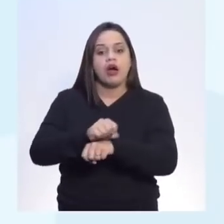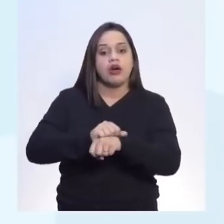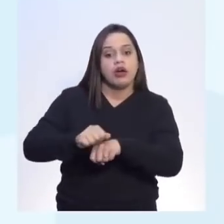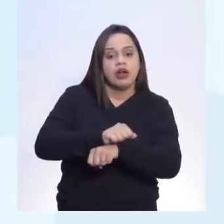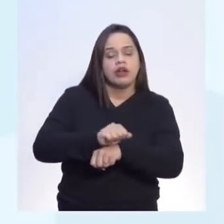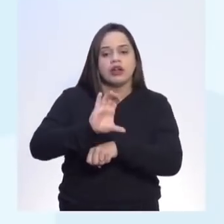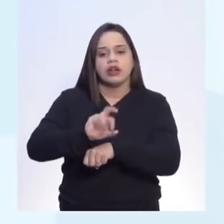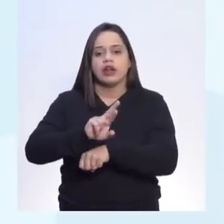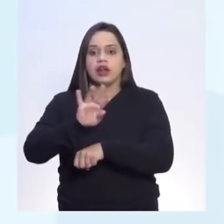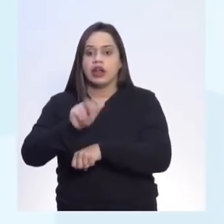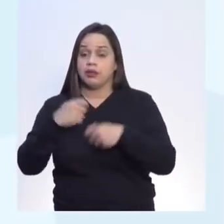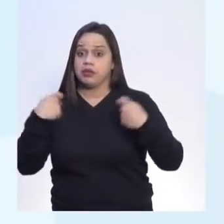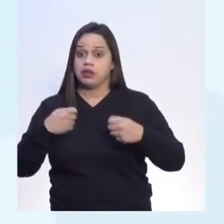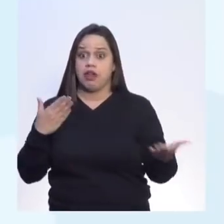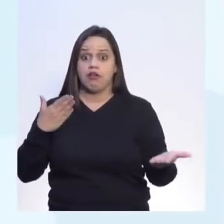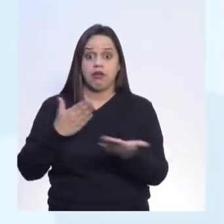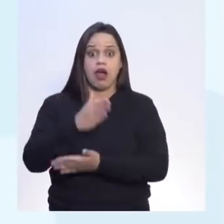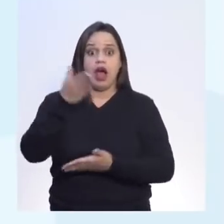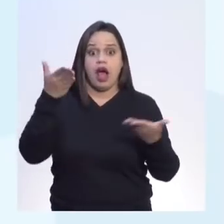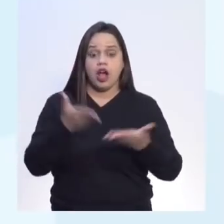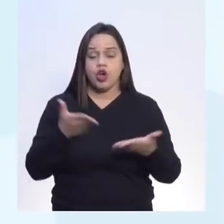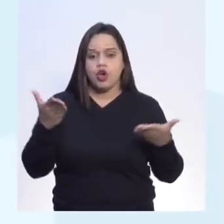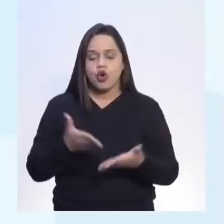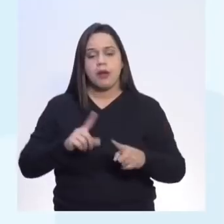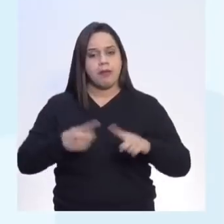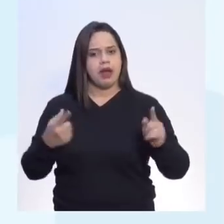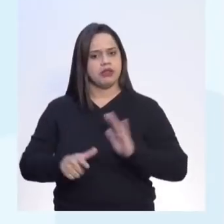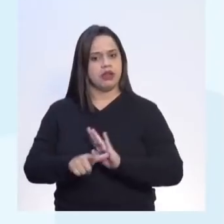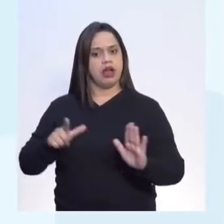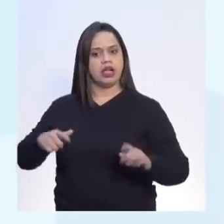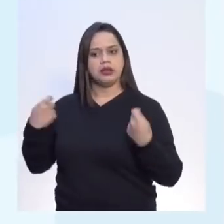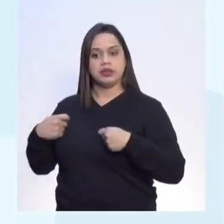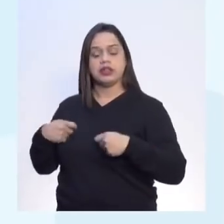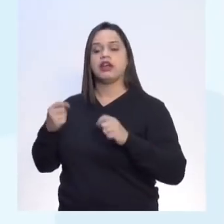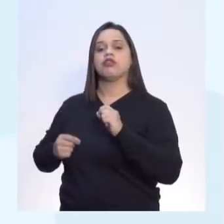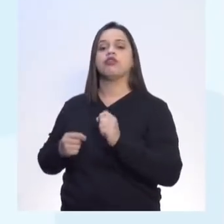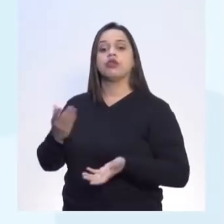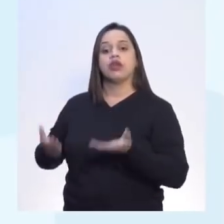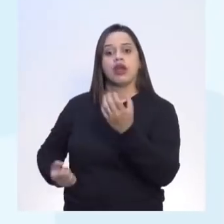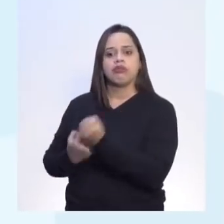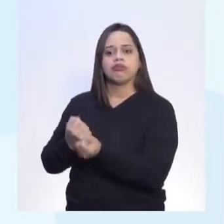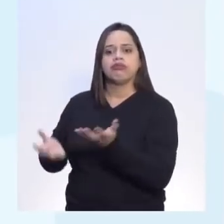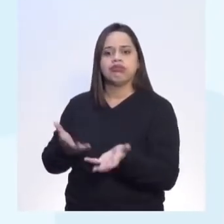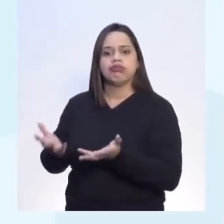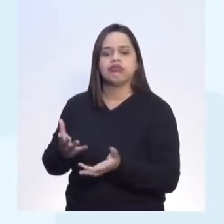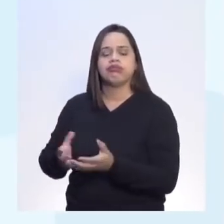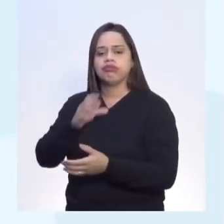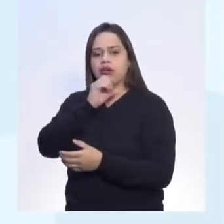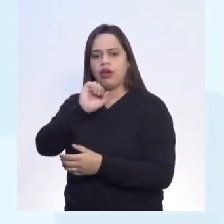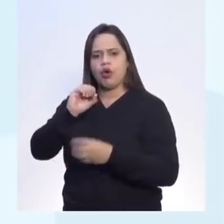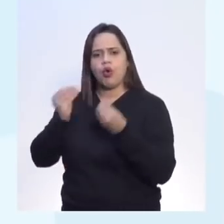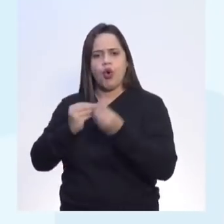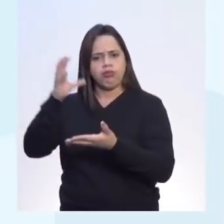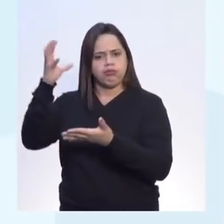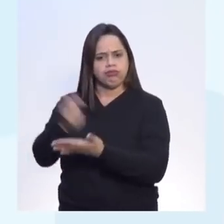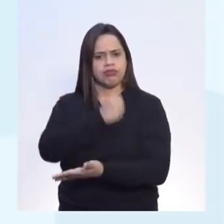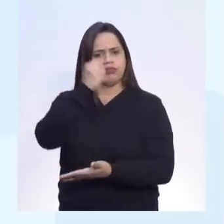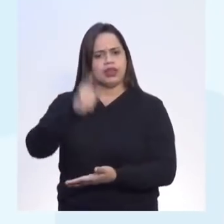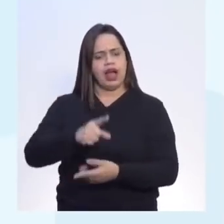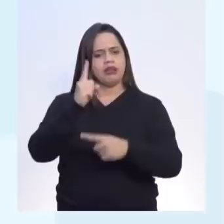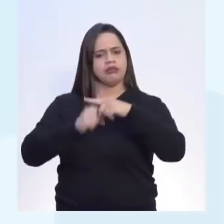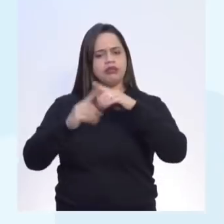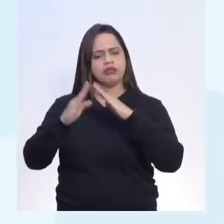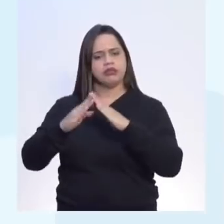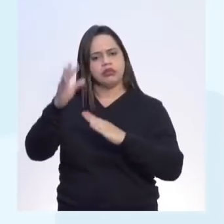partir imediatamente para a ilha de Creta, mas antes era preciso acudir o Visconde. Como arrancá-lo do santuário? Foram os dois para